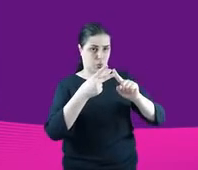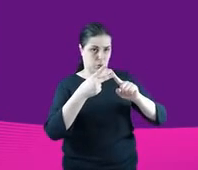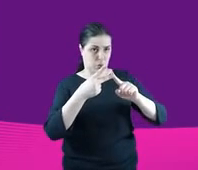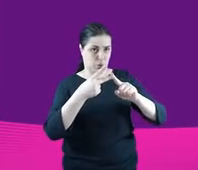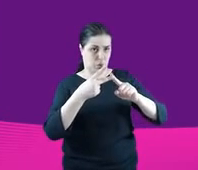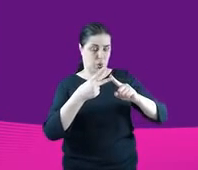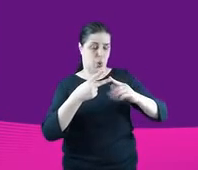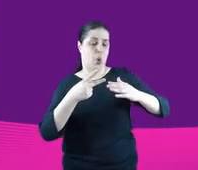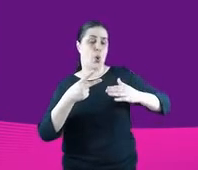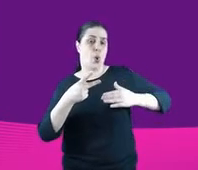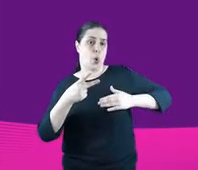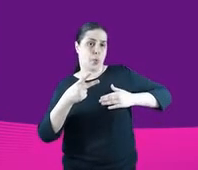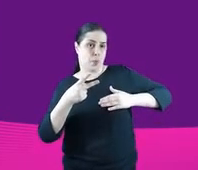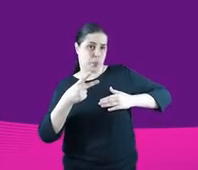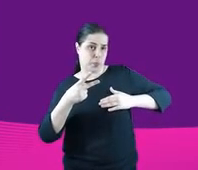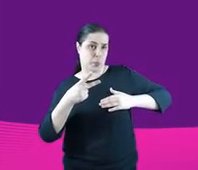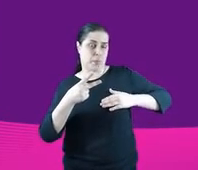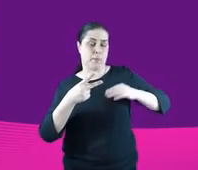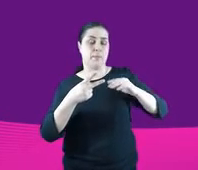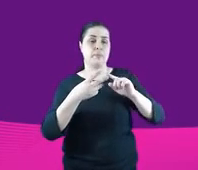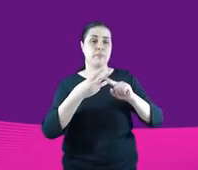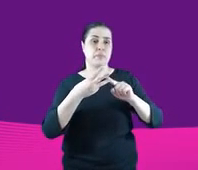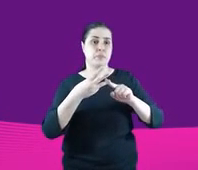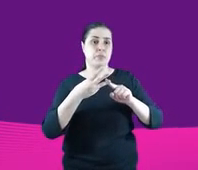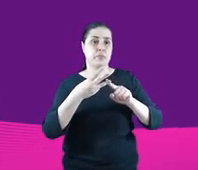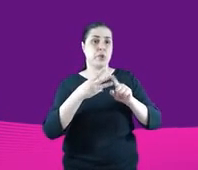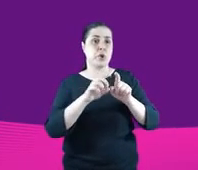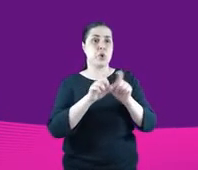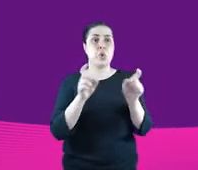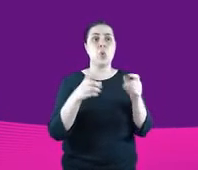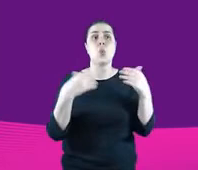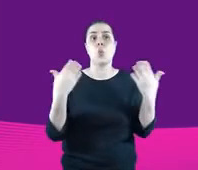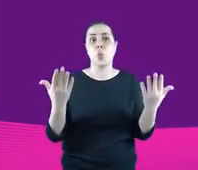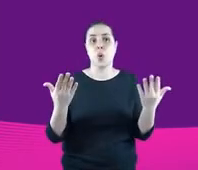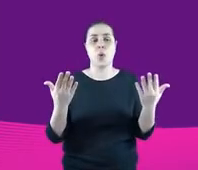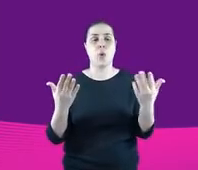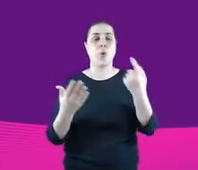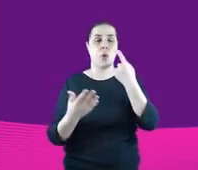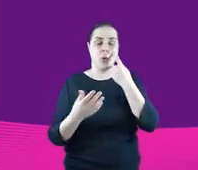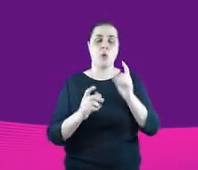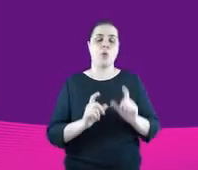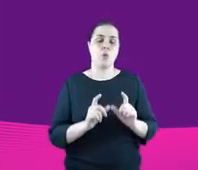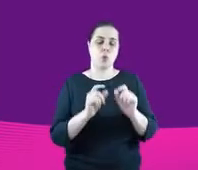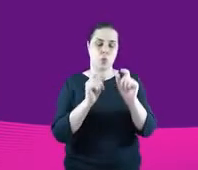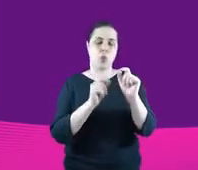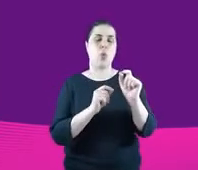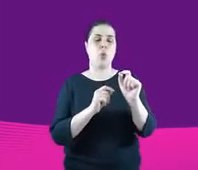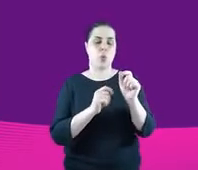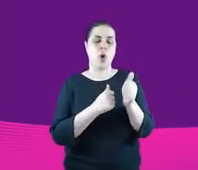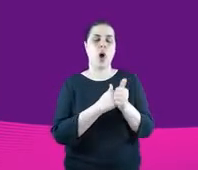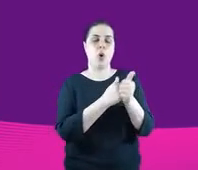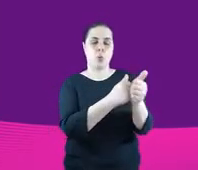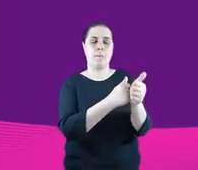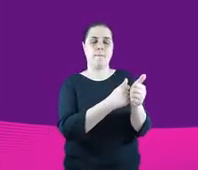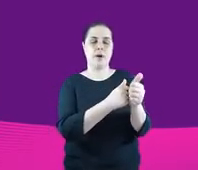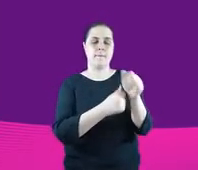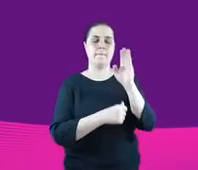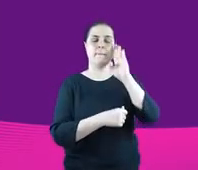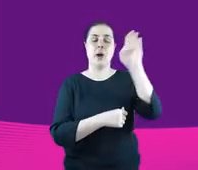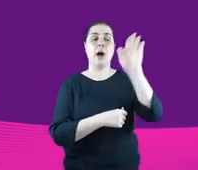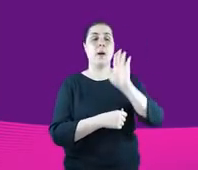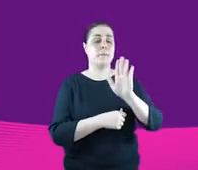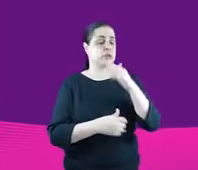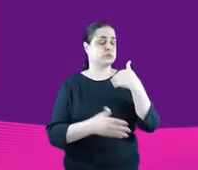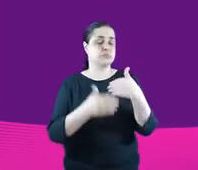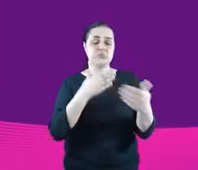acompanham durante o tratamento específico, mas os estudos mostram que não existe diferença no desfecho quando ela é acompanhada